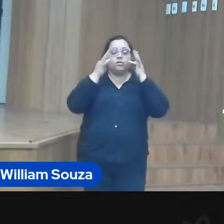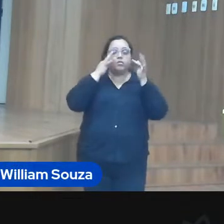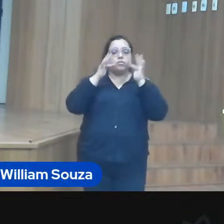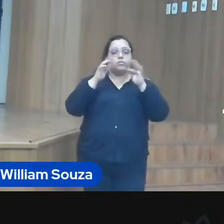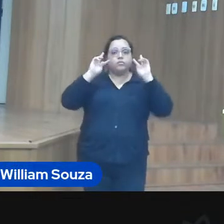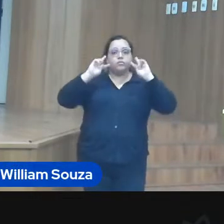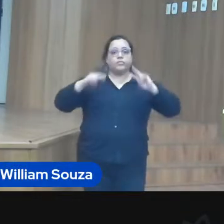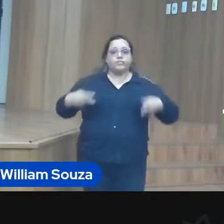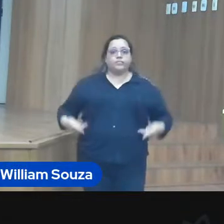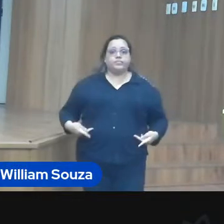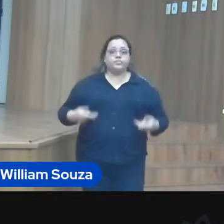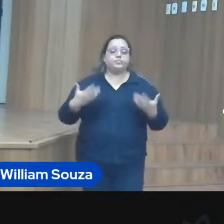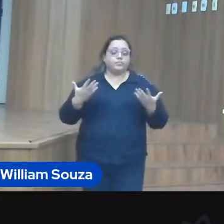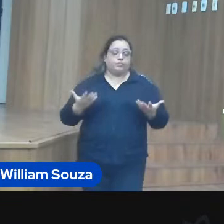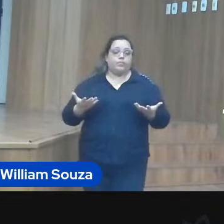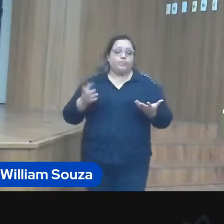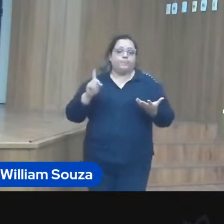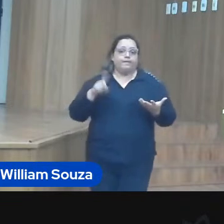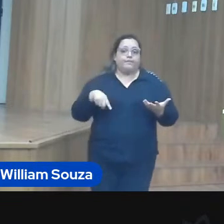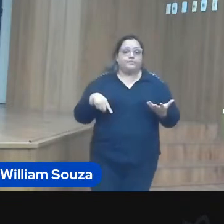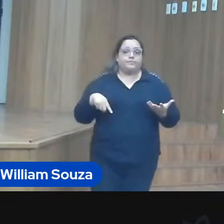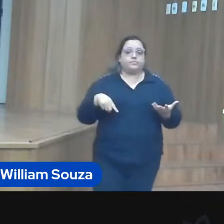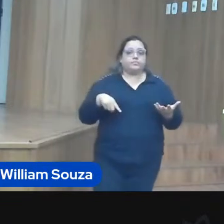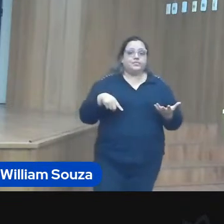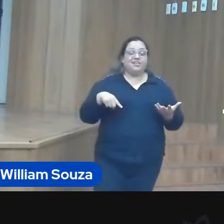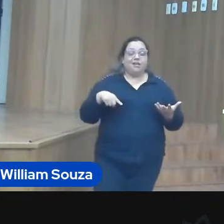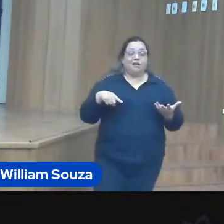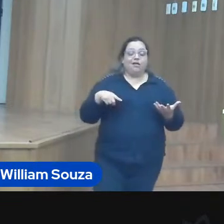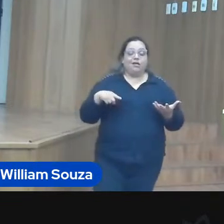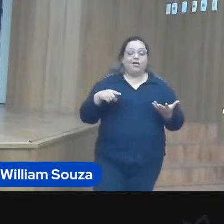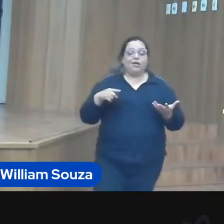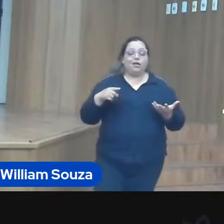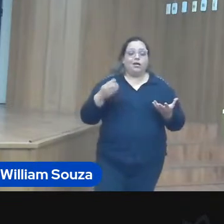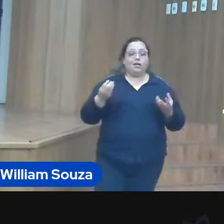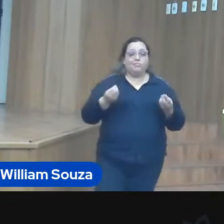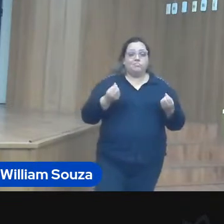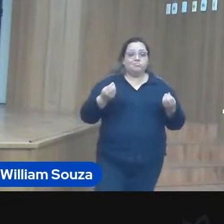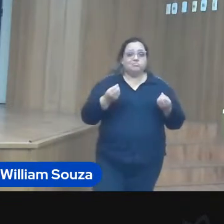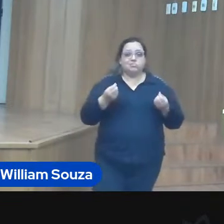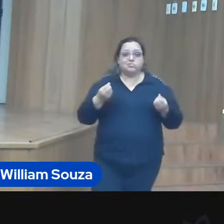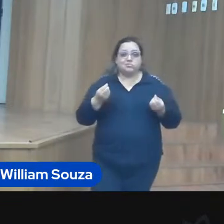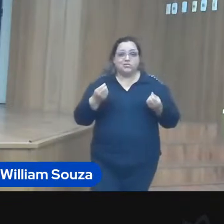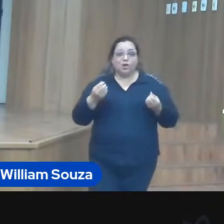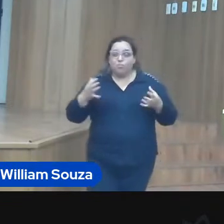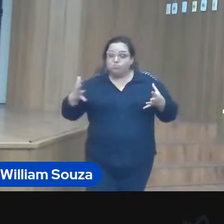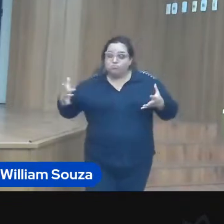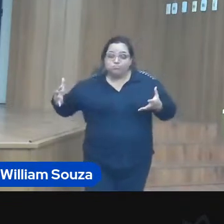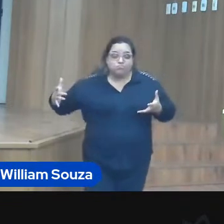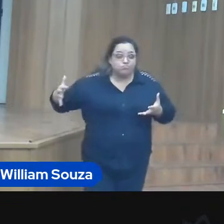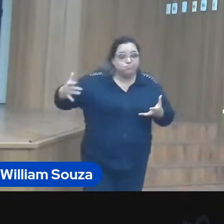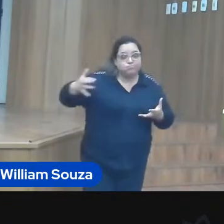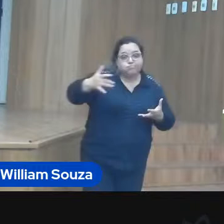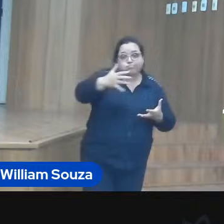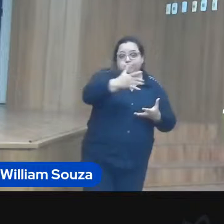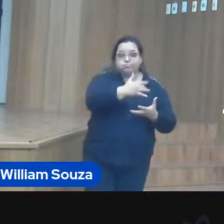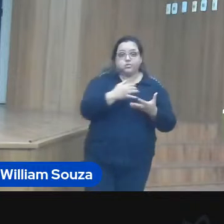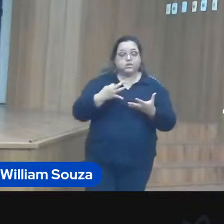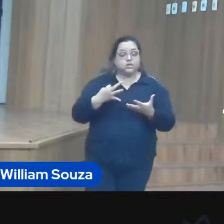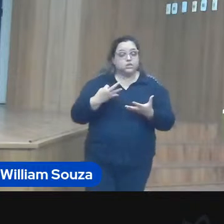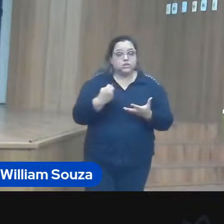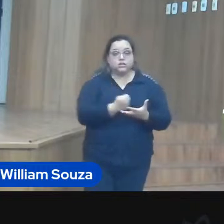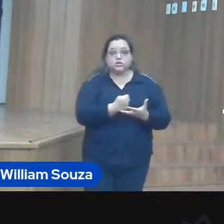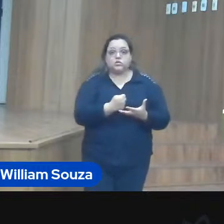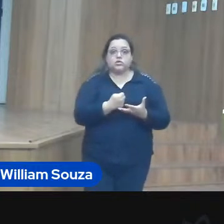sendo um background assim disso tudo. Ela é uma é a cor